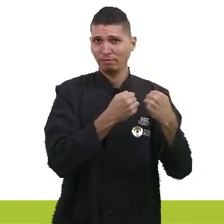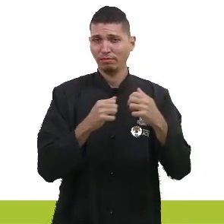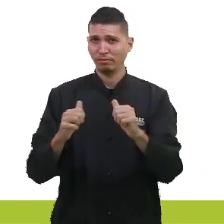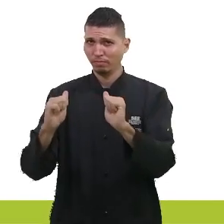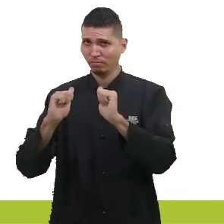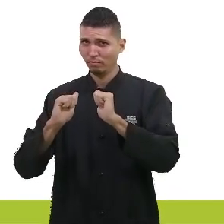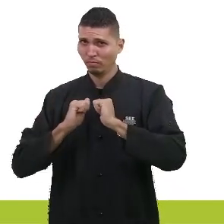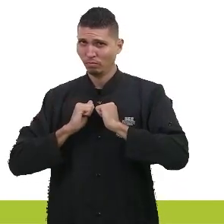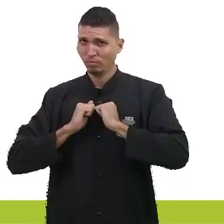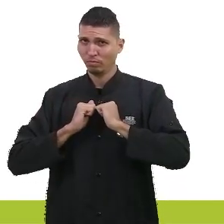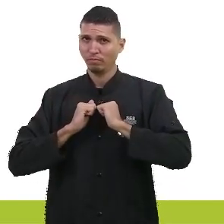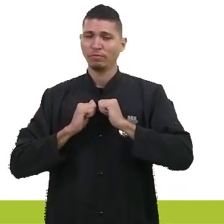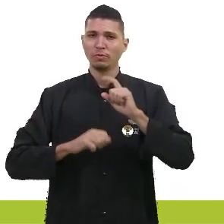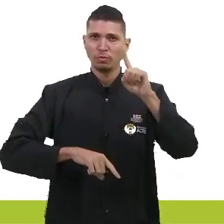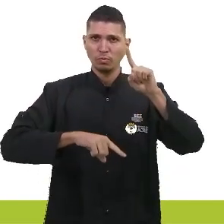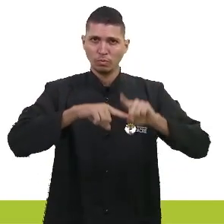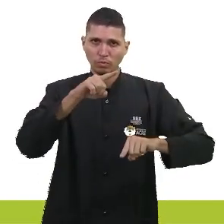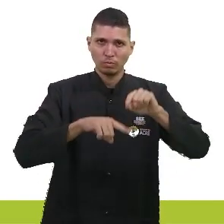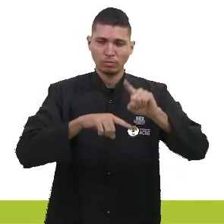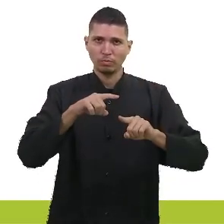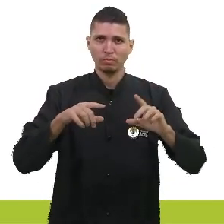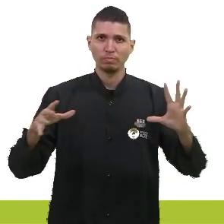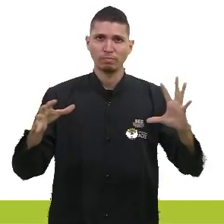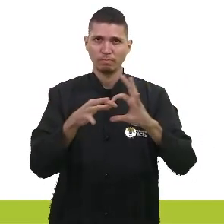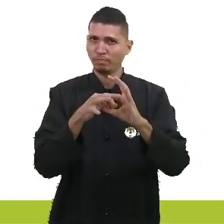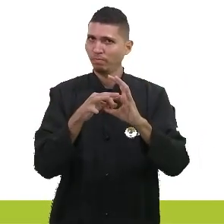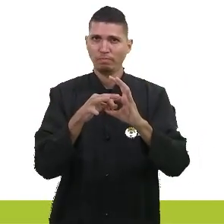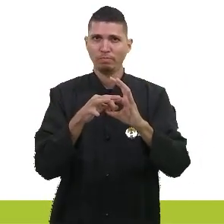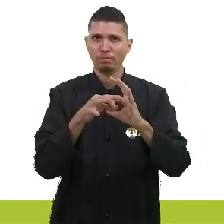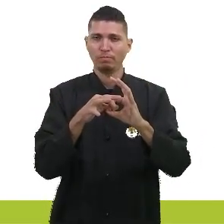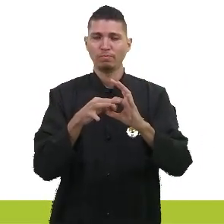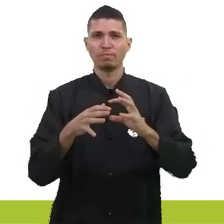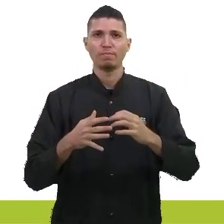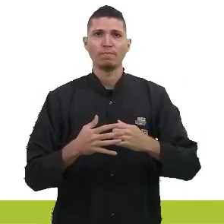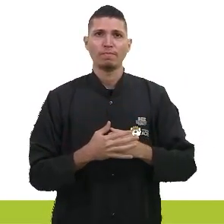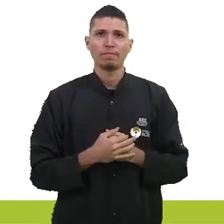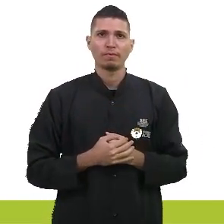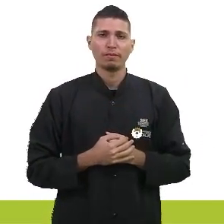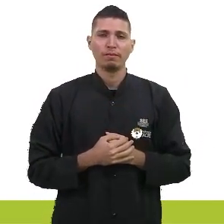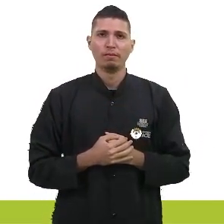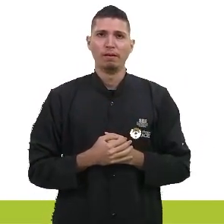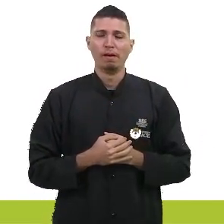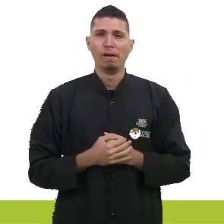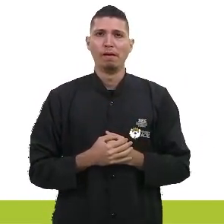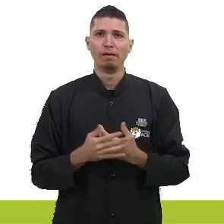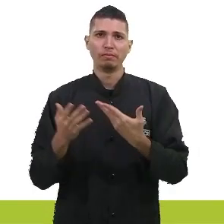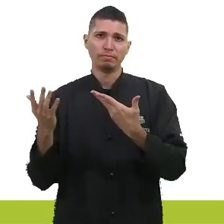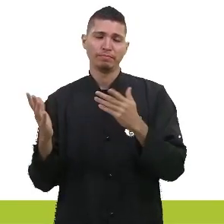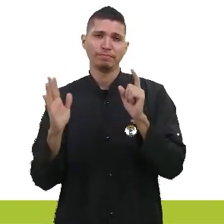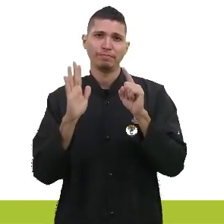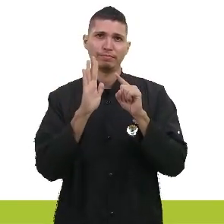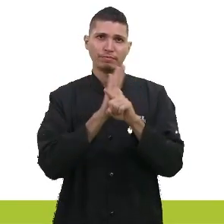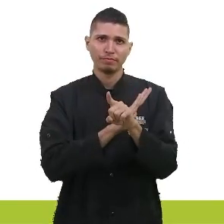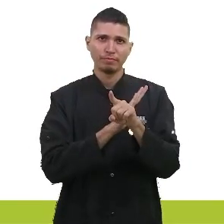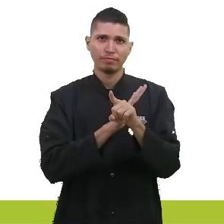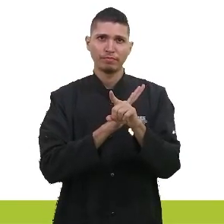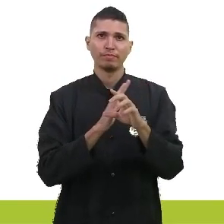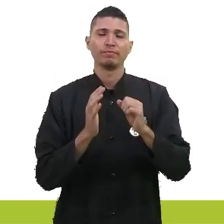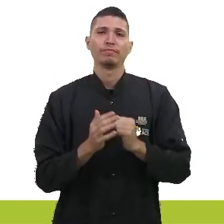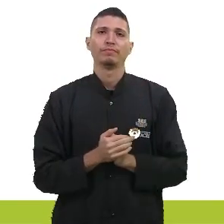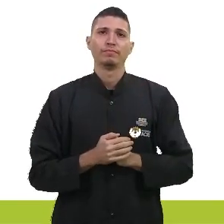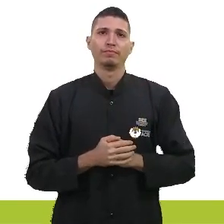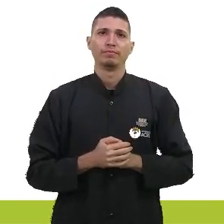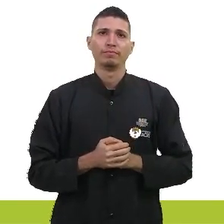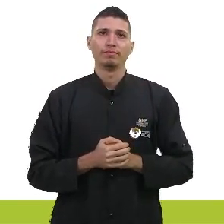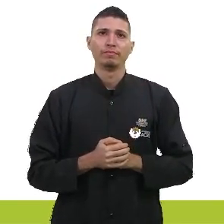a inércia de um corpo. Bom, pessoal, então, aqui nessa questão, nós vamos ver o